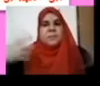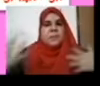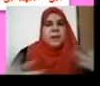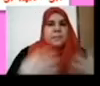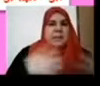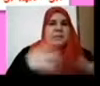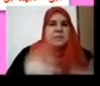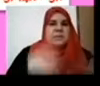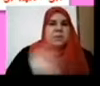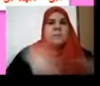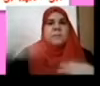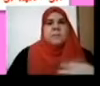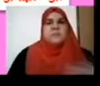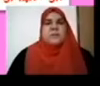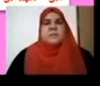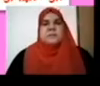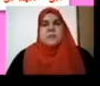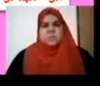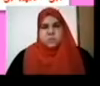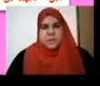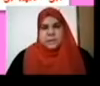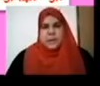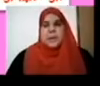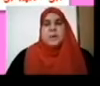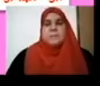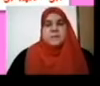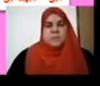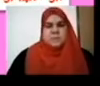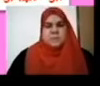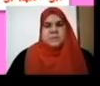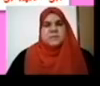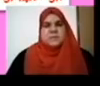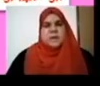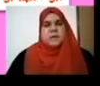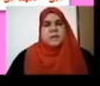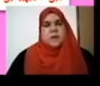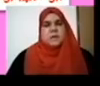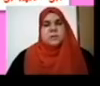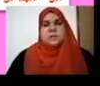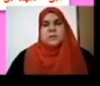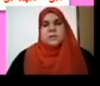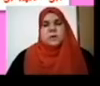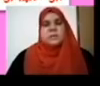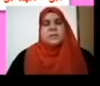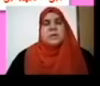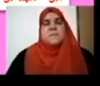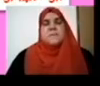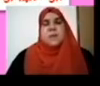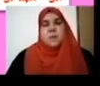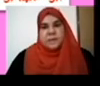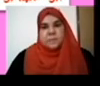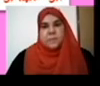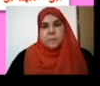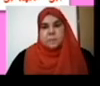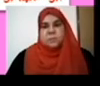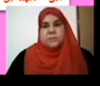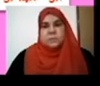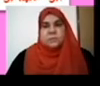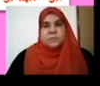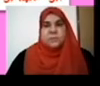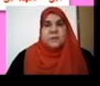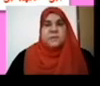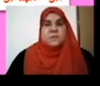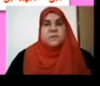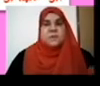mas da soma pela diferença é mais fácil de guardar. Mas só para vocês lembrarem que a ordem dos fatores não altera o produto.